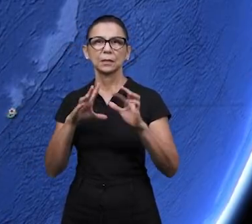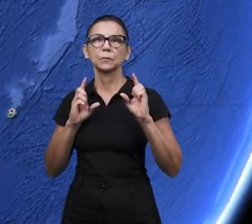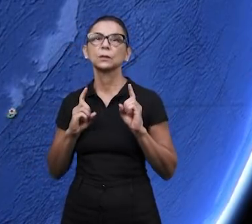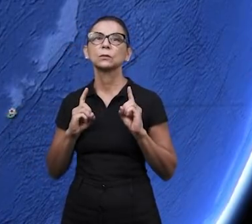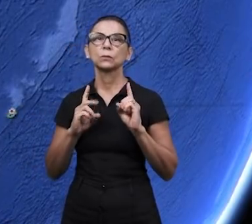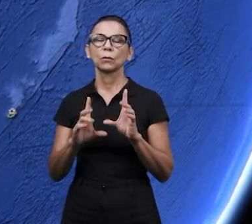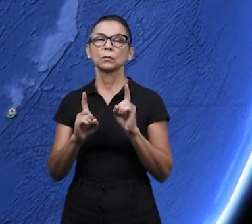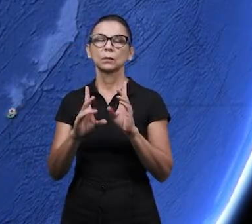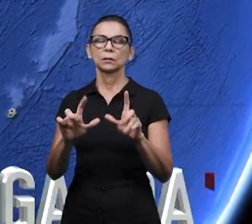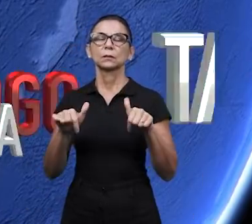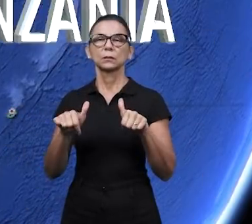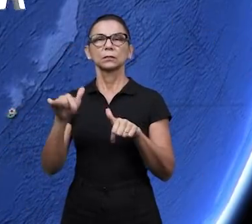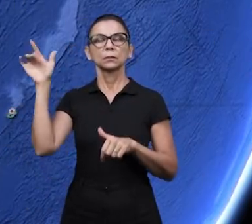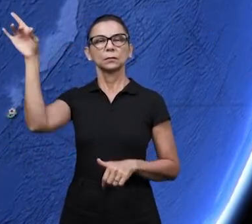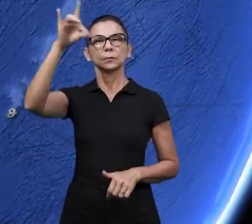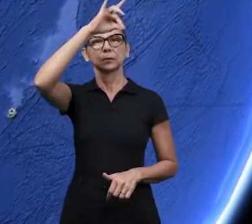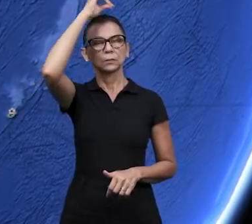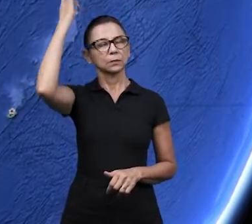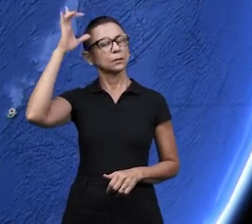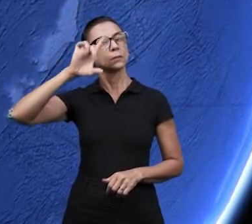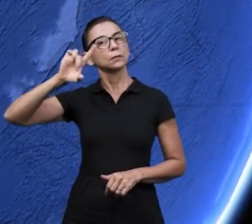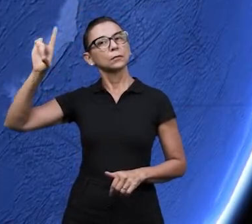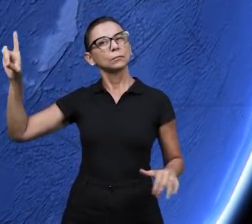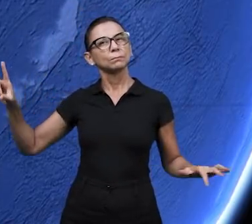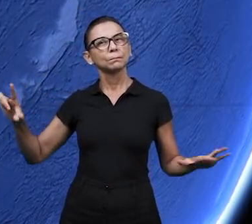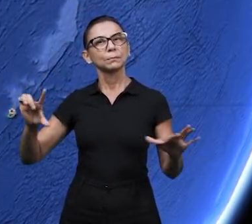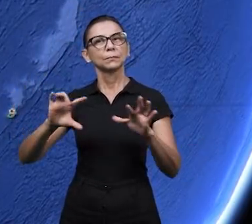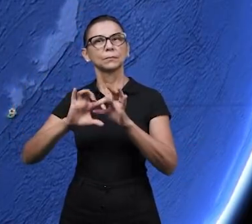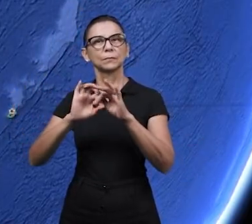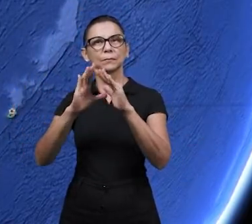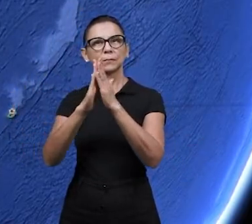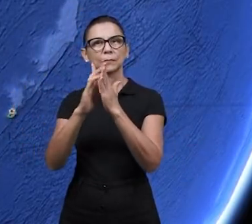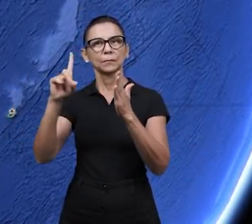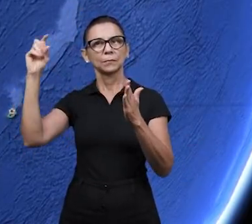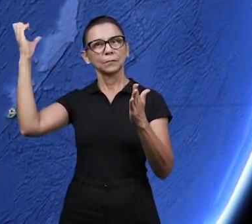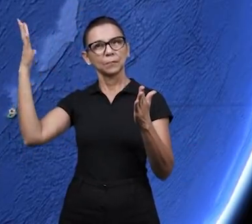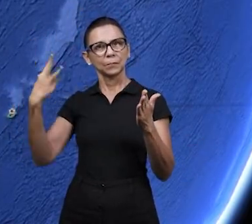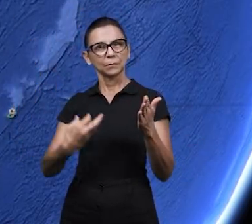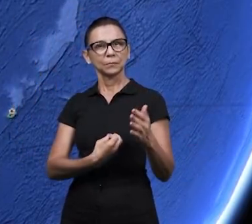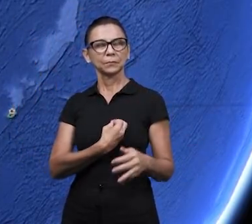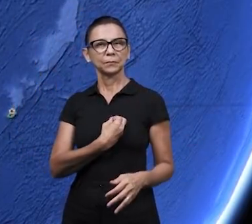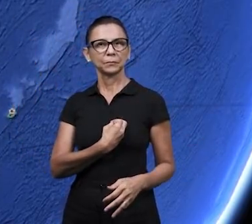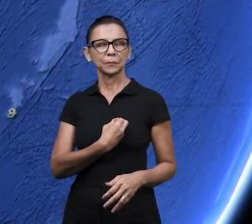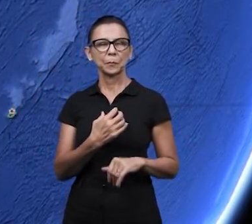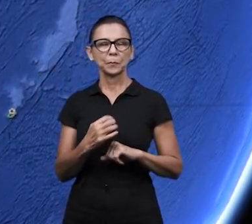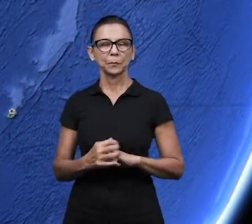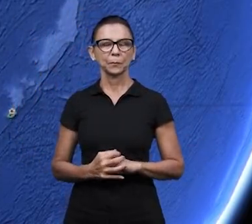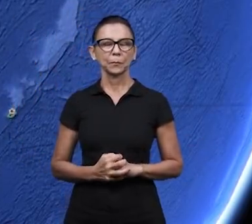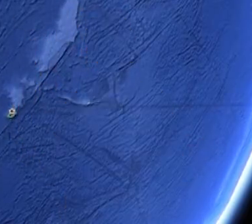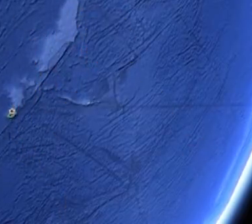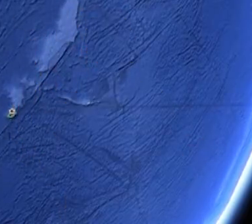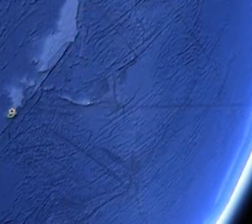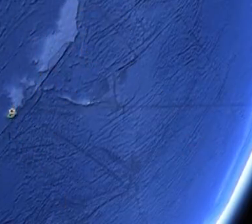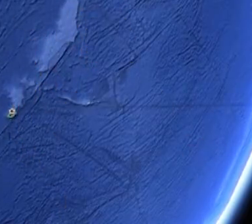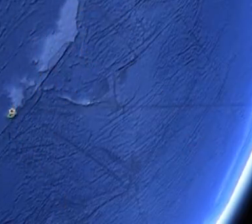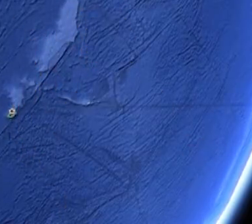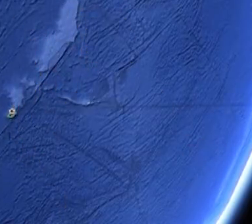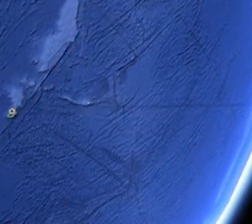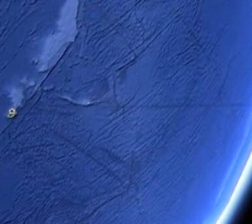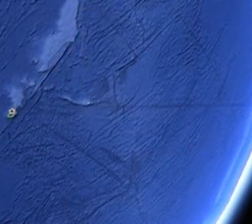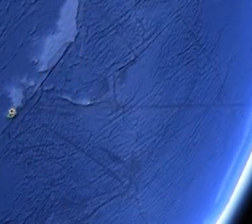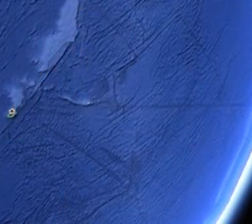pela direção do Espírito Santo de Deus e unidas pela Palavra Viva.